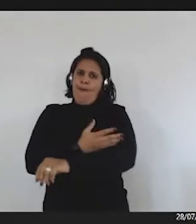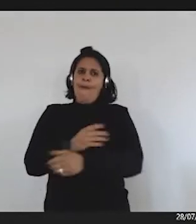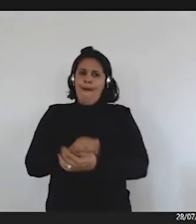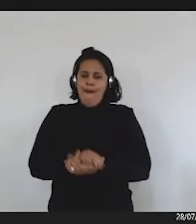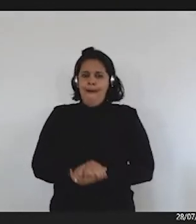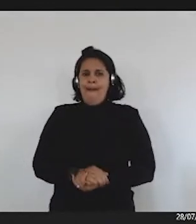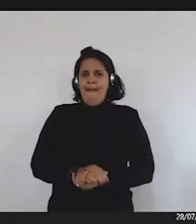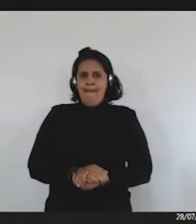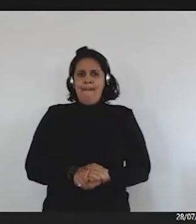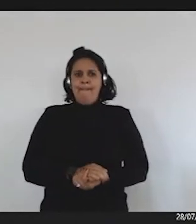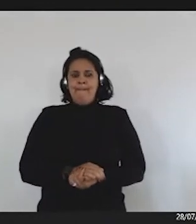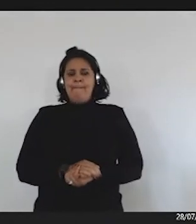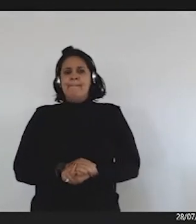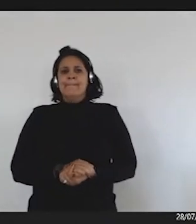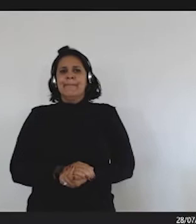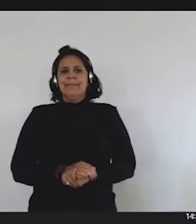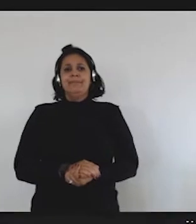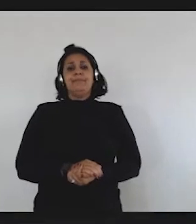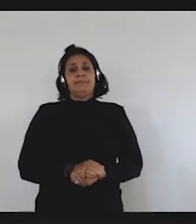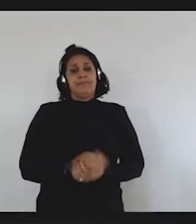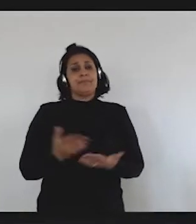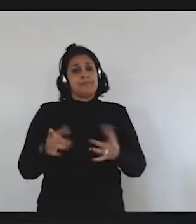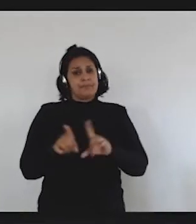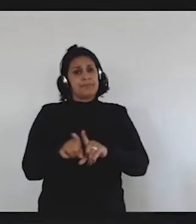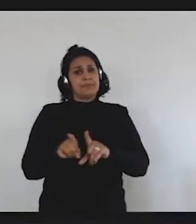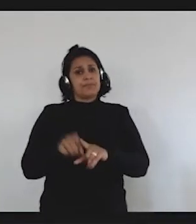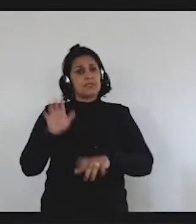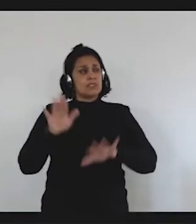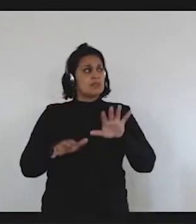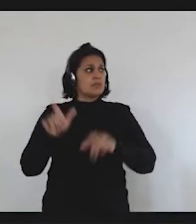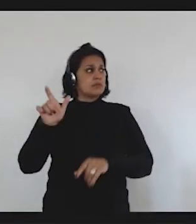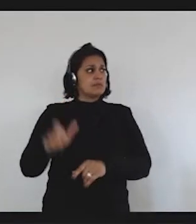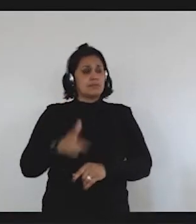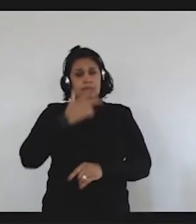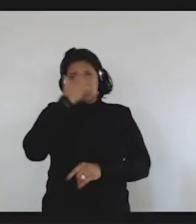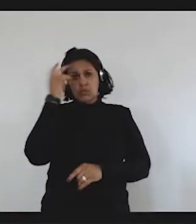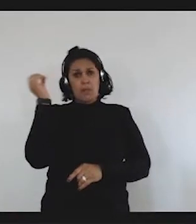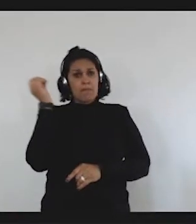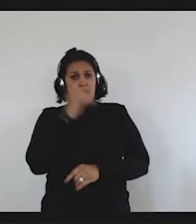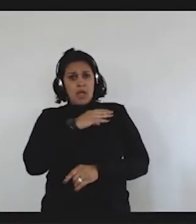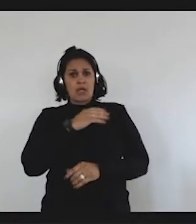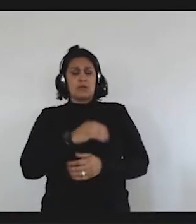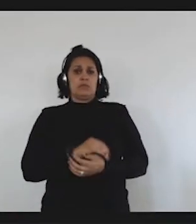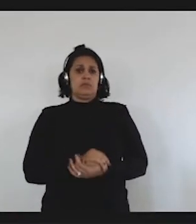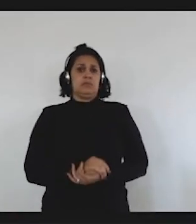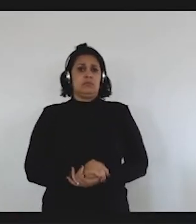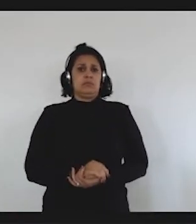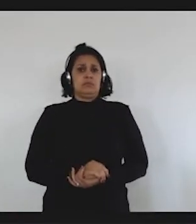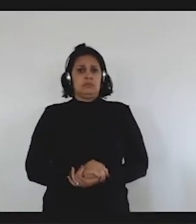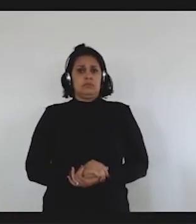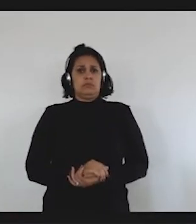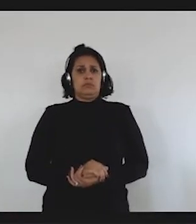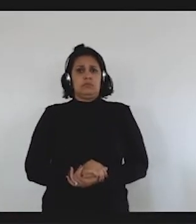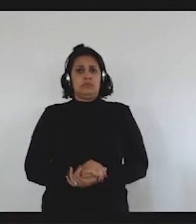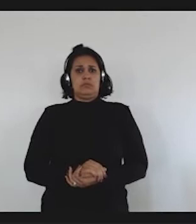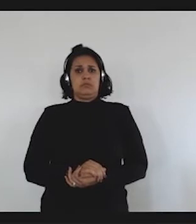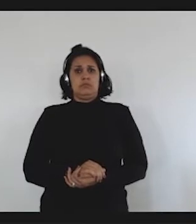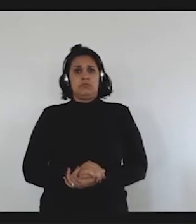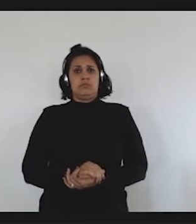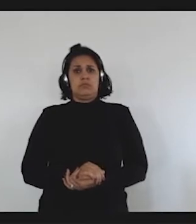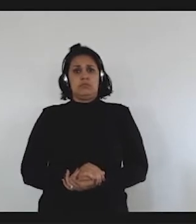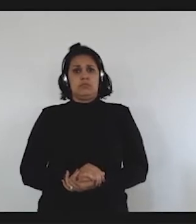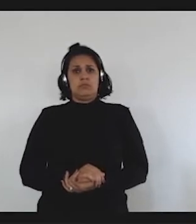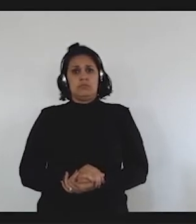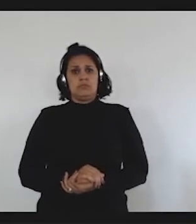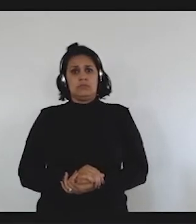dito, passível de maldade, em alguns episódios, inclusive. Eis porque o surgimento,